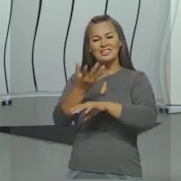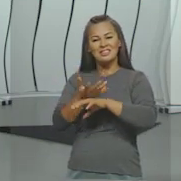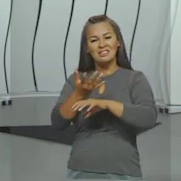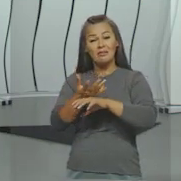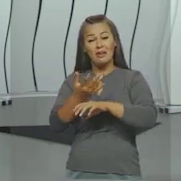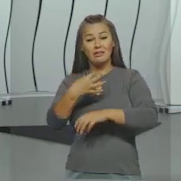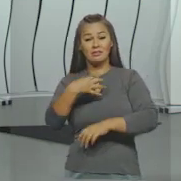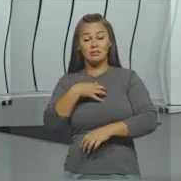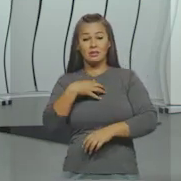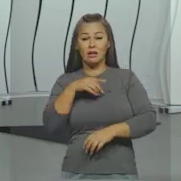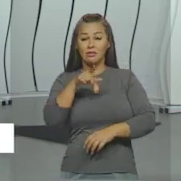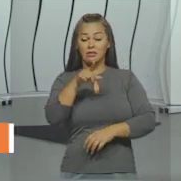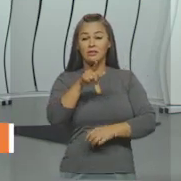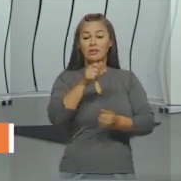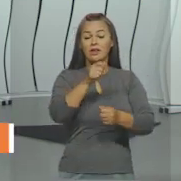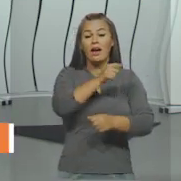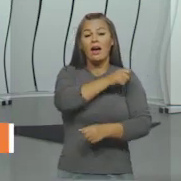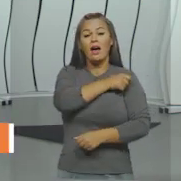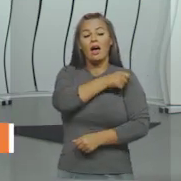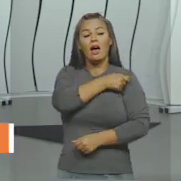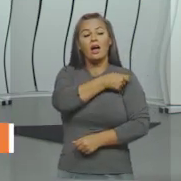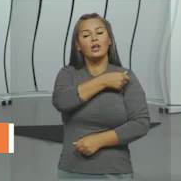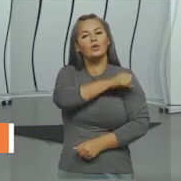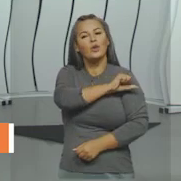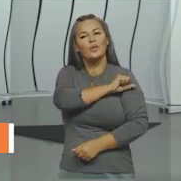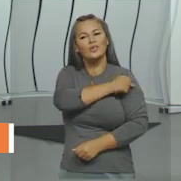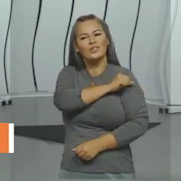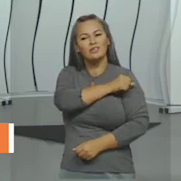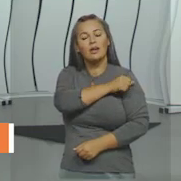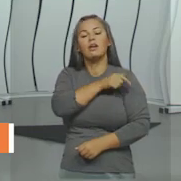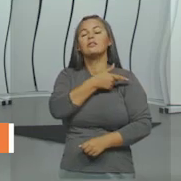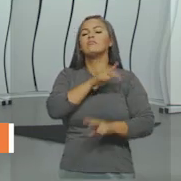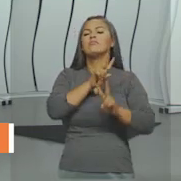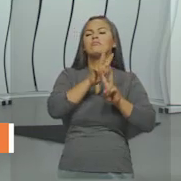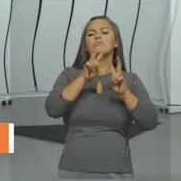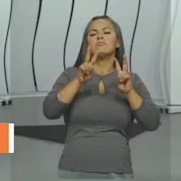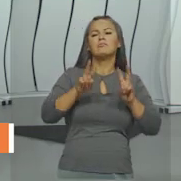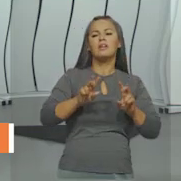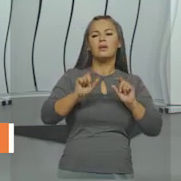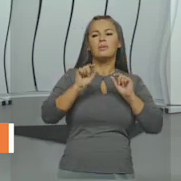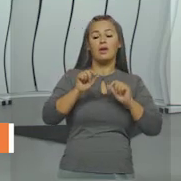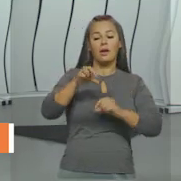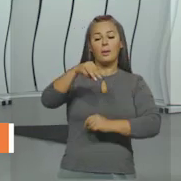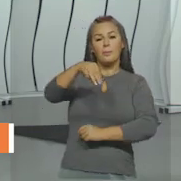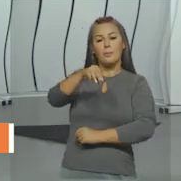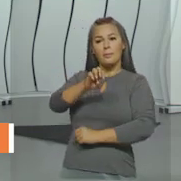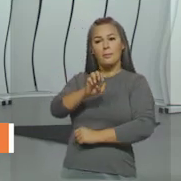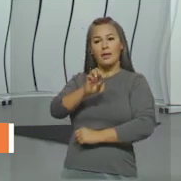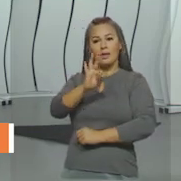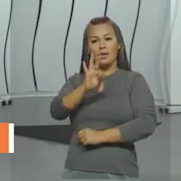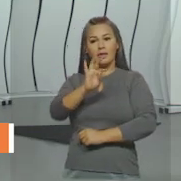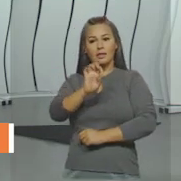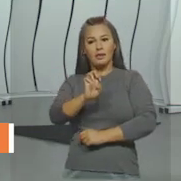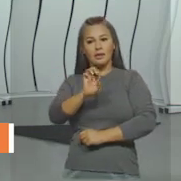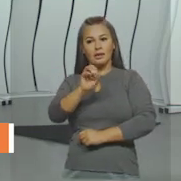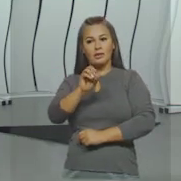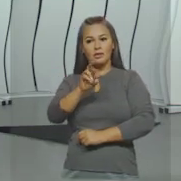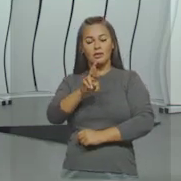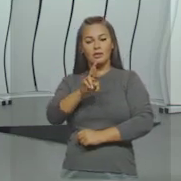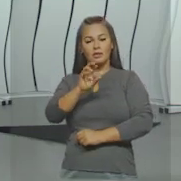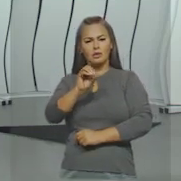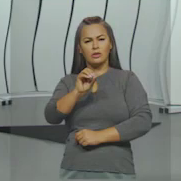do 8º ano do Ensino Fundamental, com quem eu quero falar hoje sobre meteorologia. O que seria